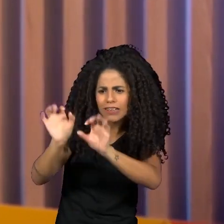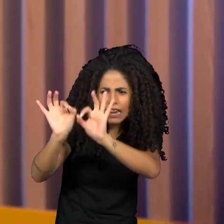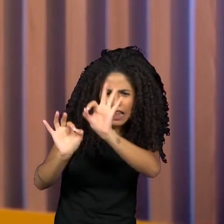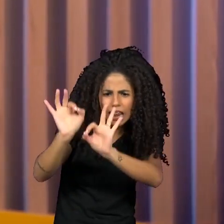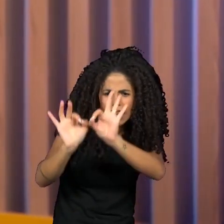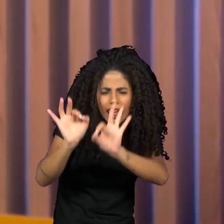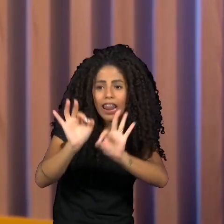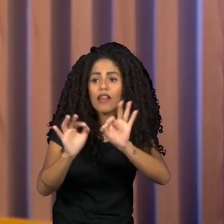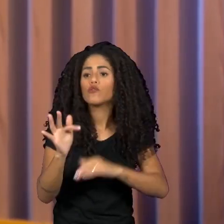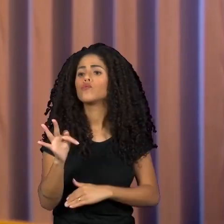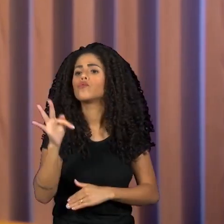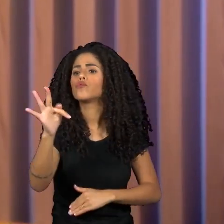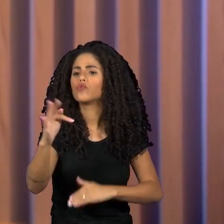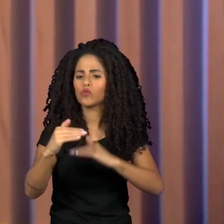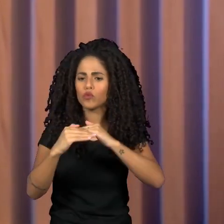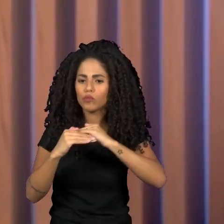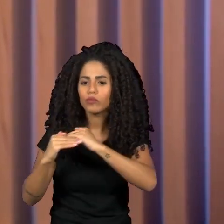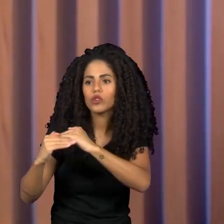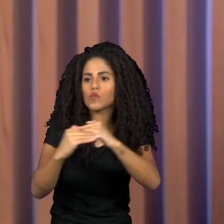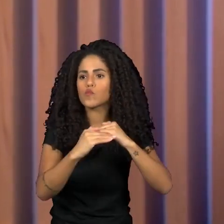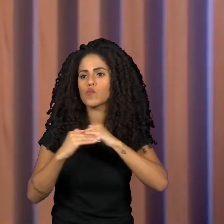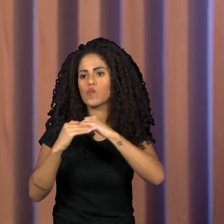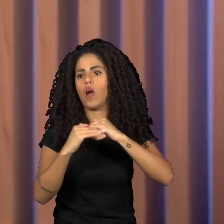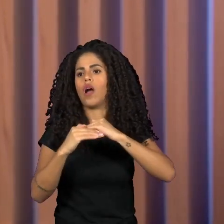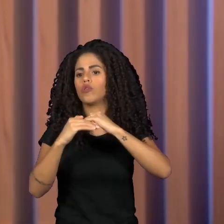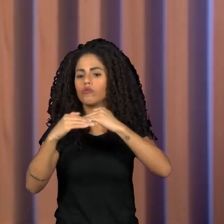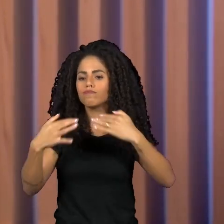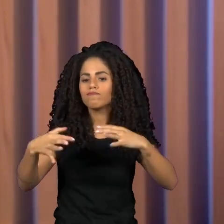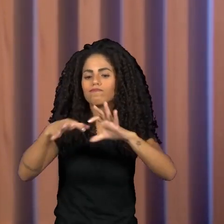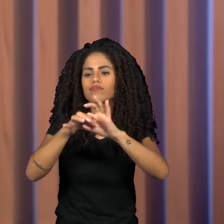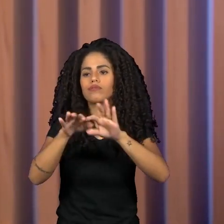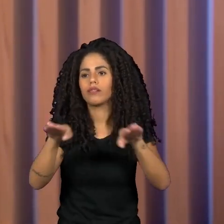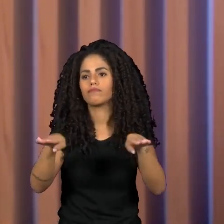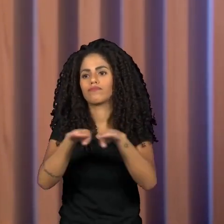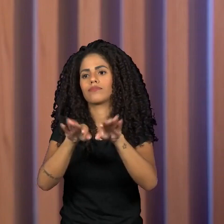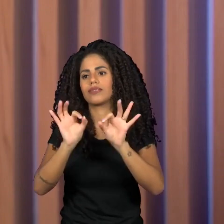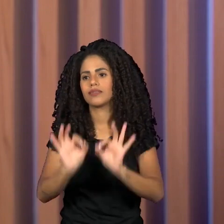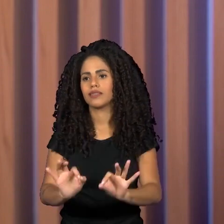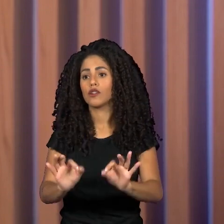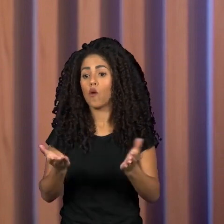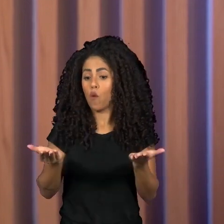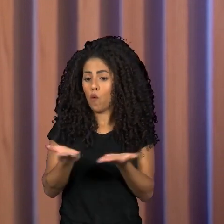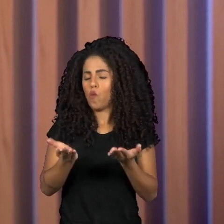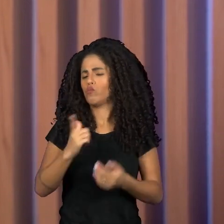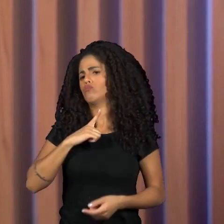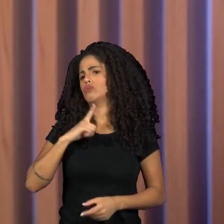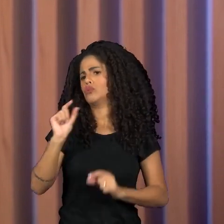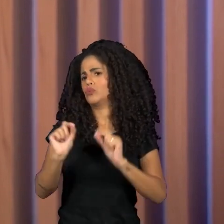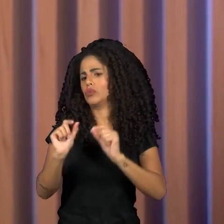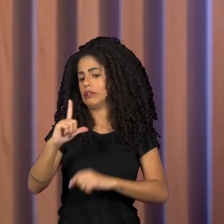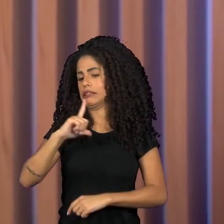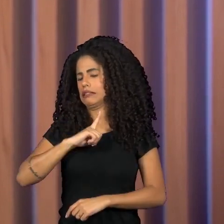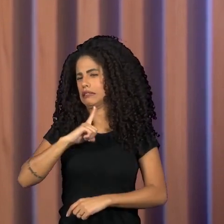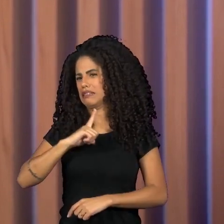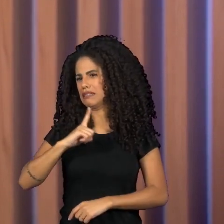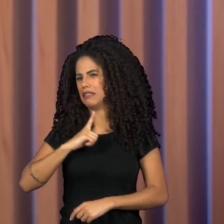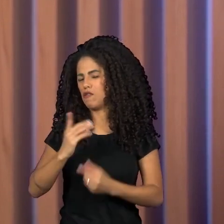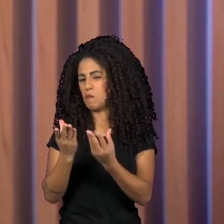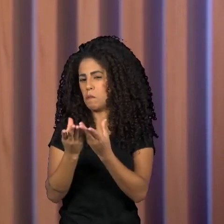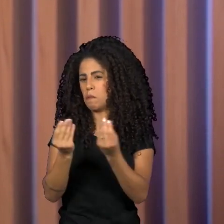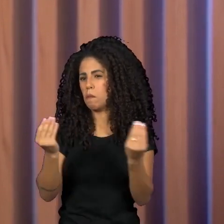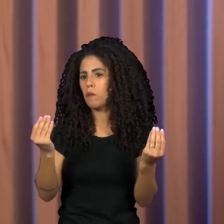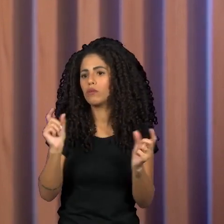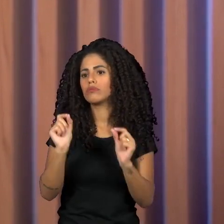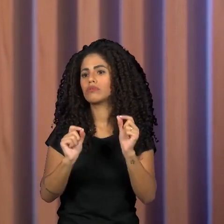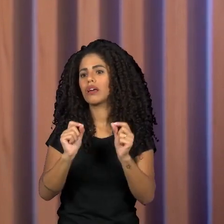mais igualitários, onde caibam todas as pessoas, de cidades justas, né? Hoje em dia, a gente vê uma série de